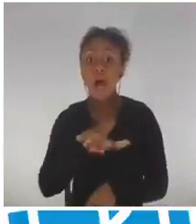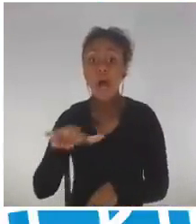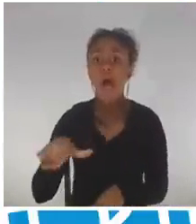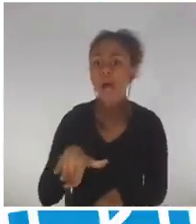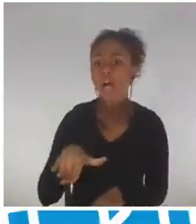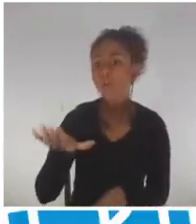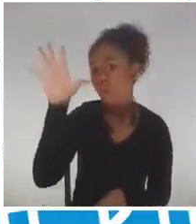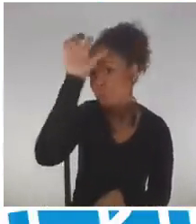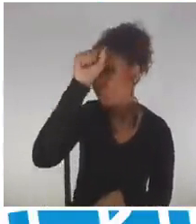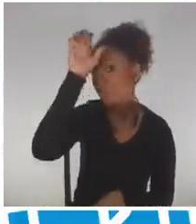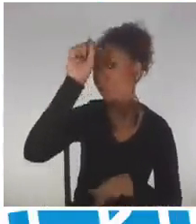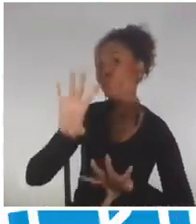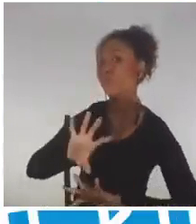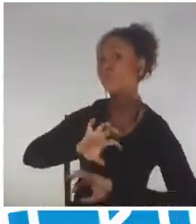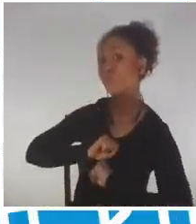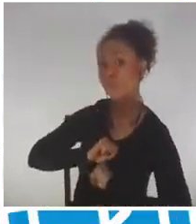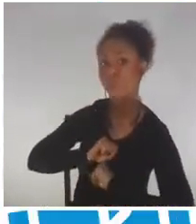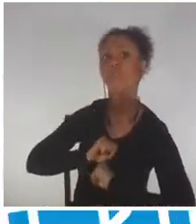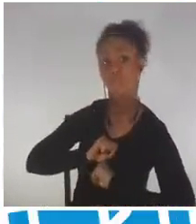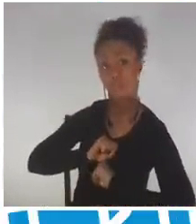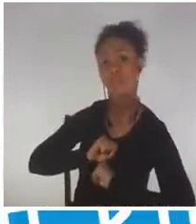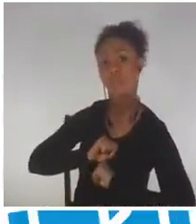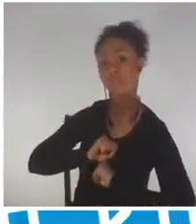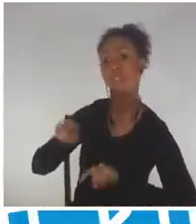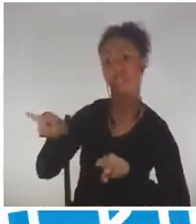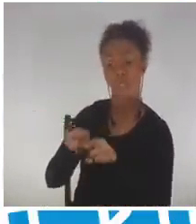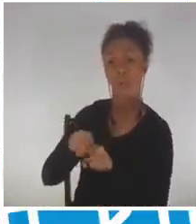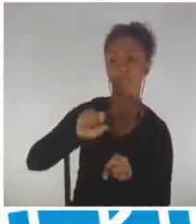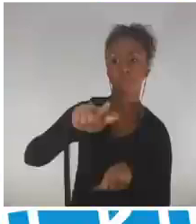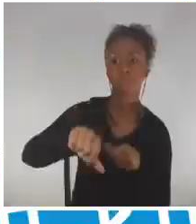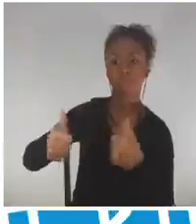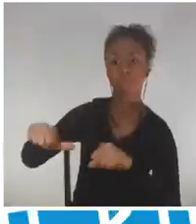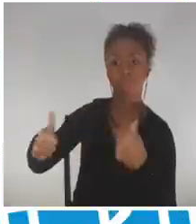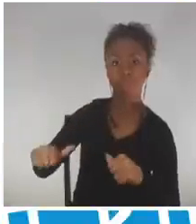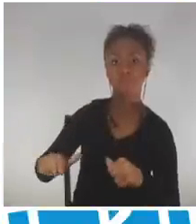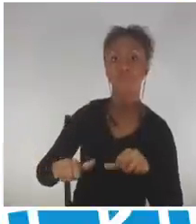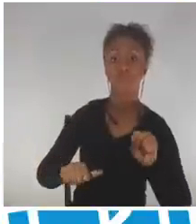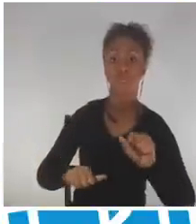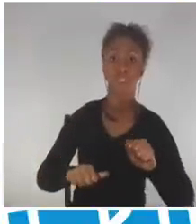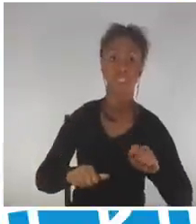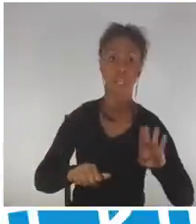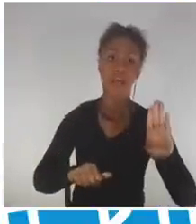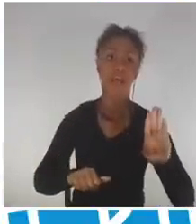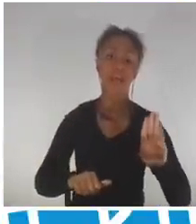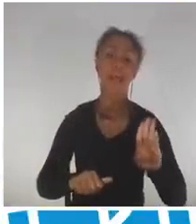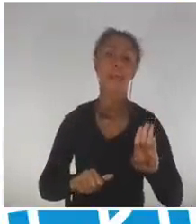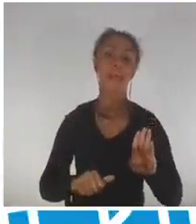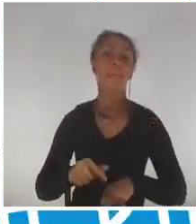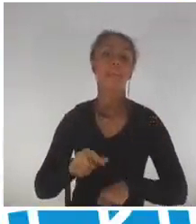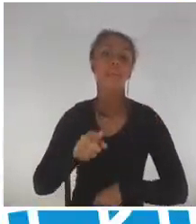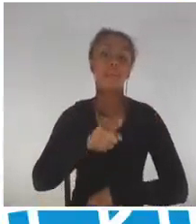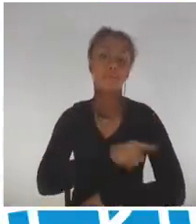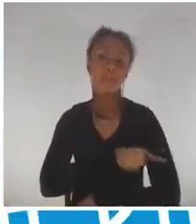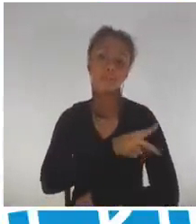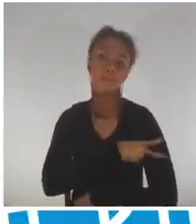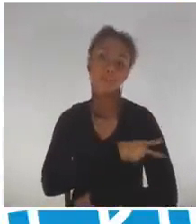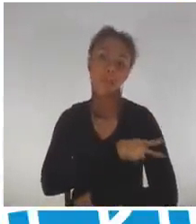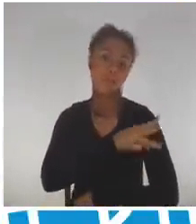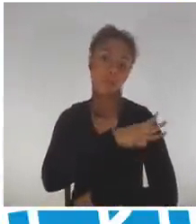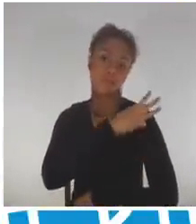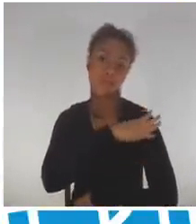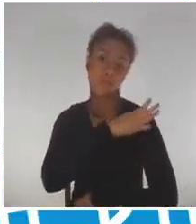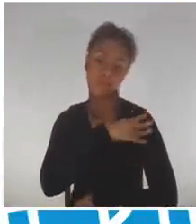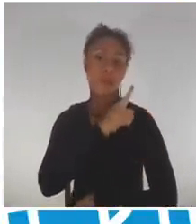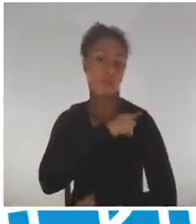ou instituir o SAEB seriado, o Enem seriado, no ensino médio,